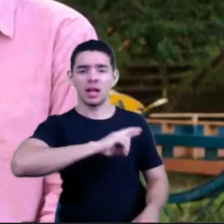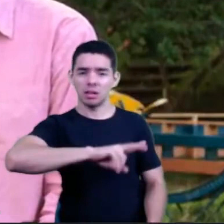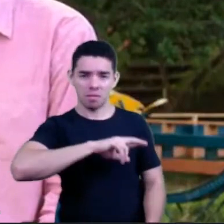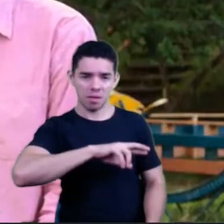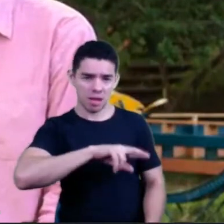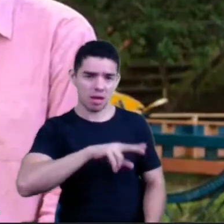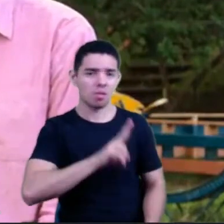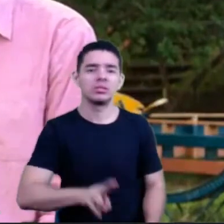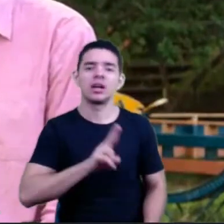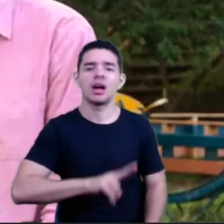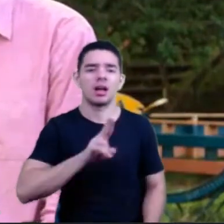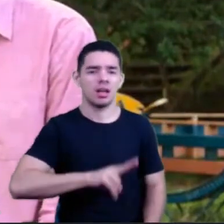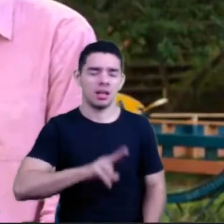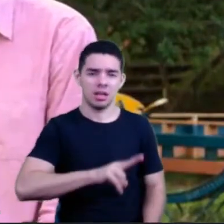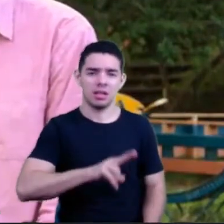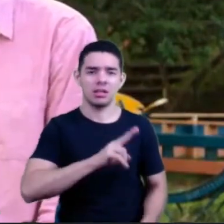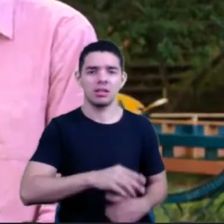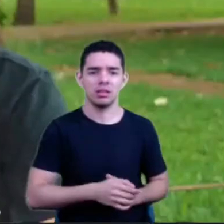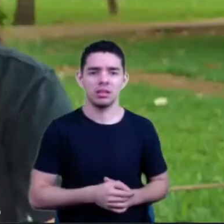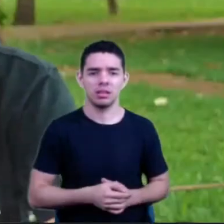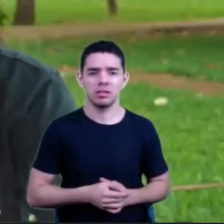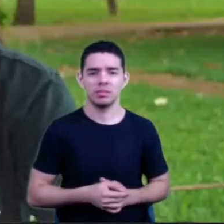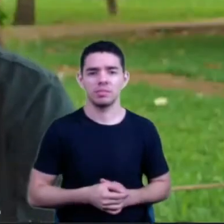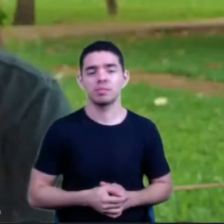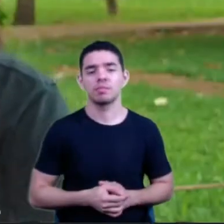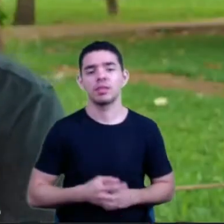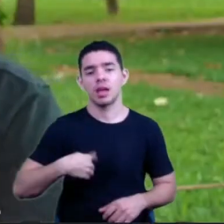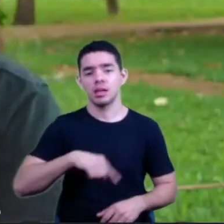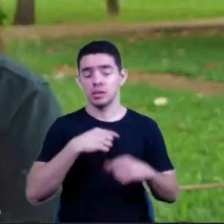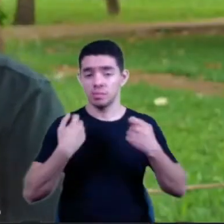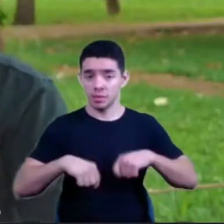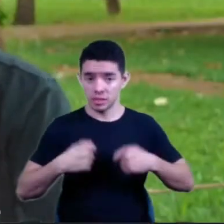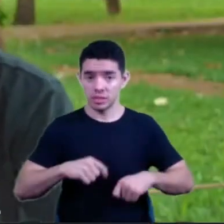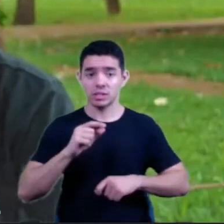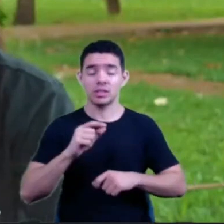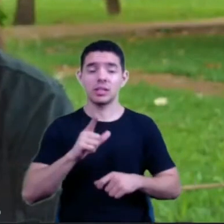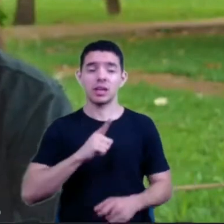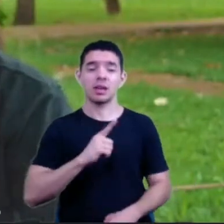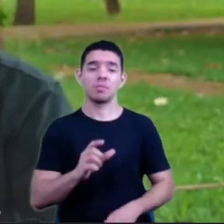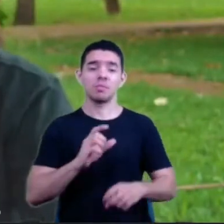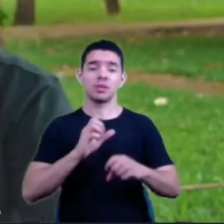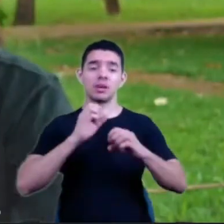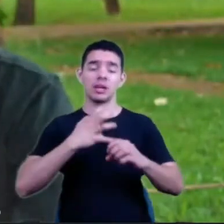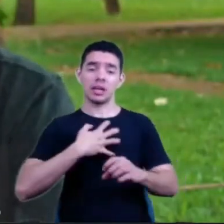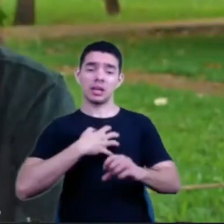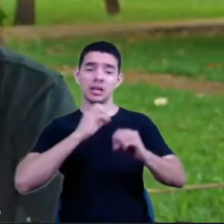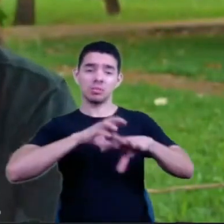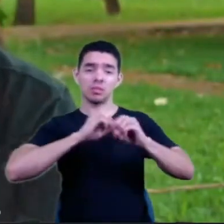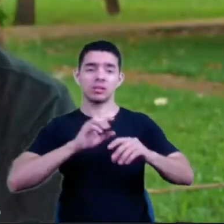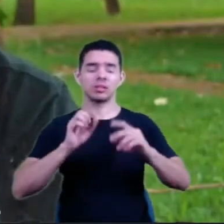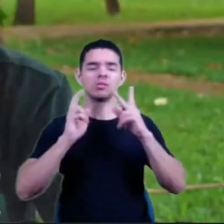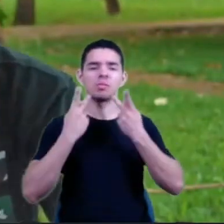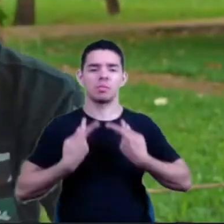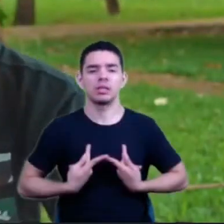não está sendo concretizado. A gente tem que criar uma educação, uma forma de educar que